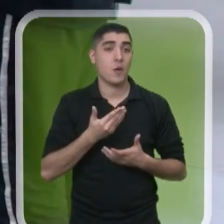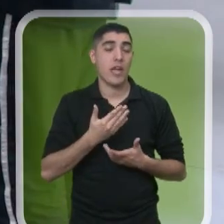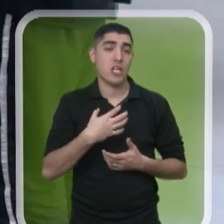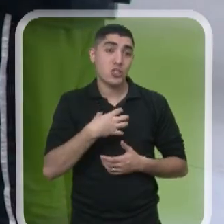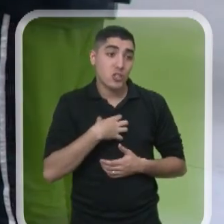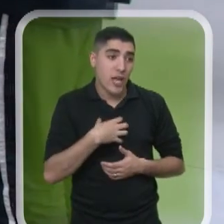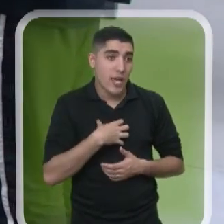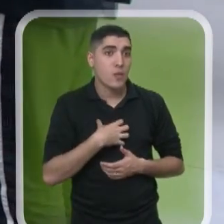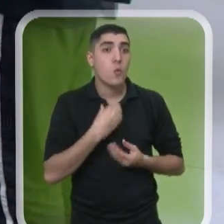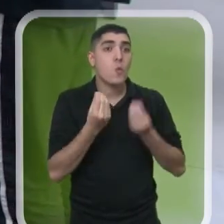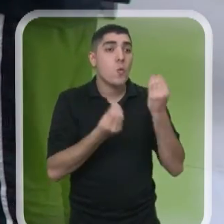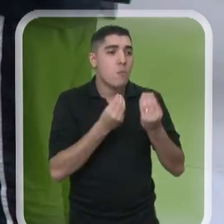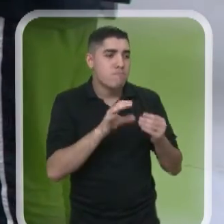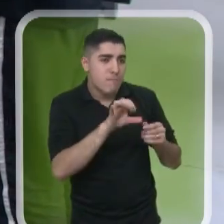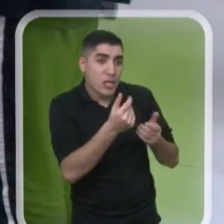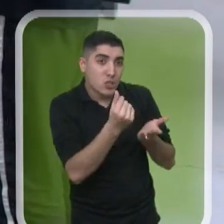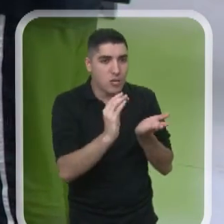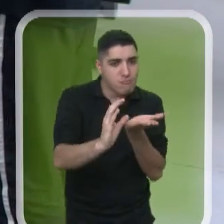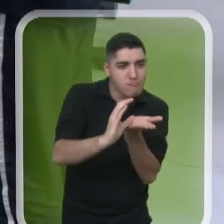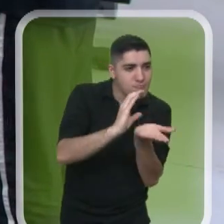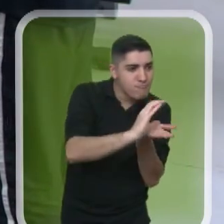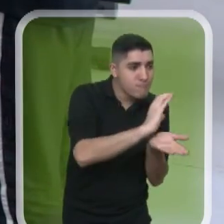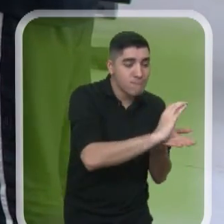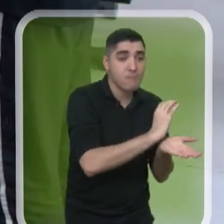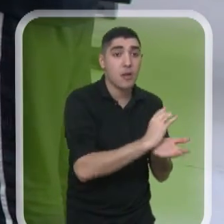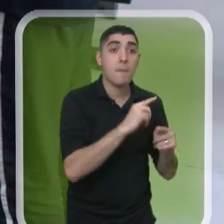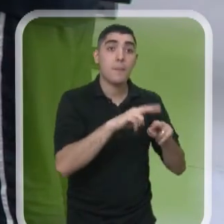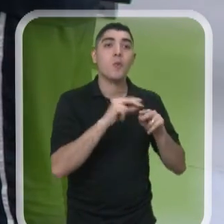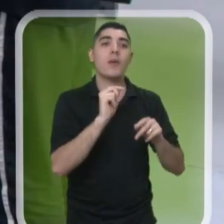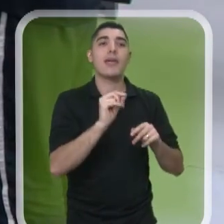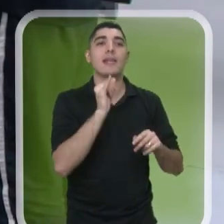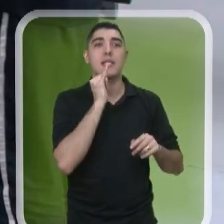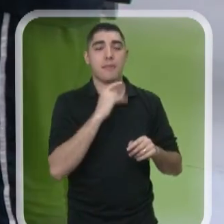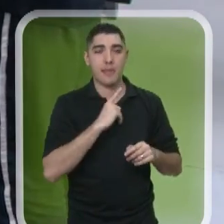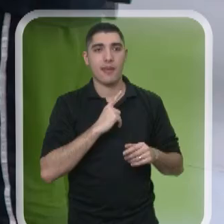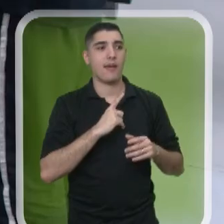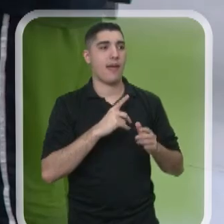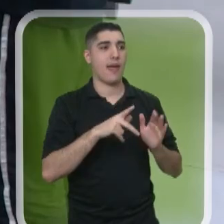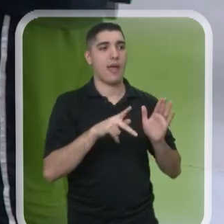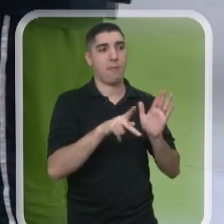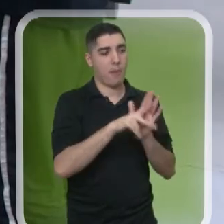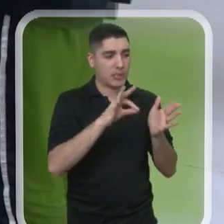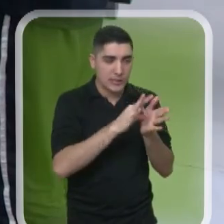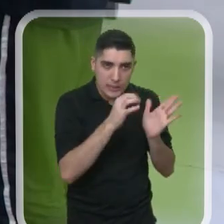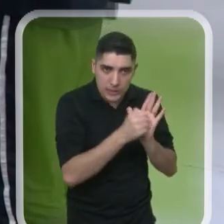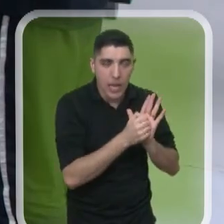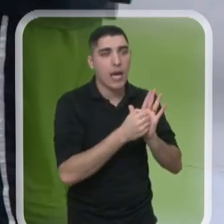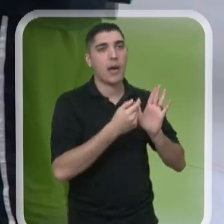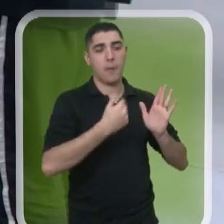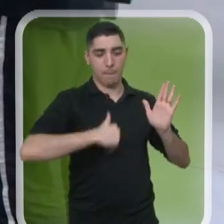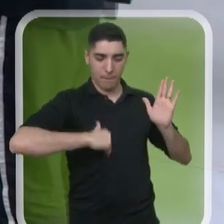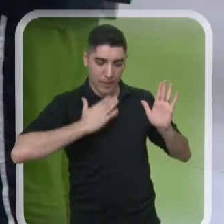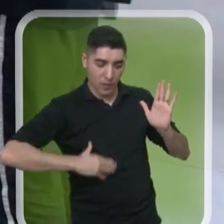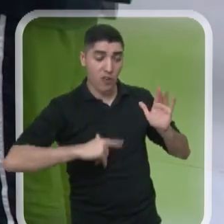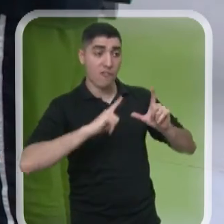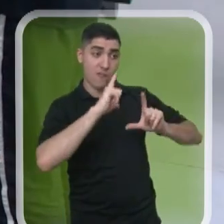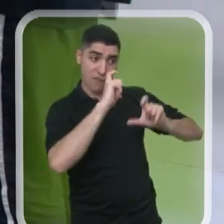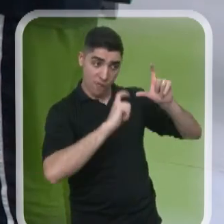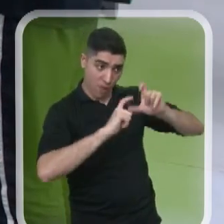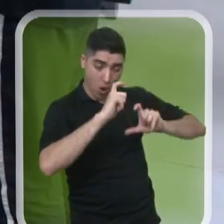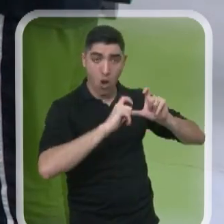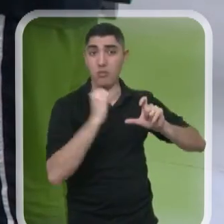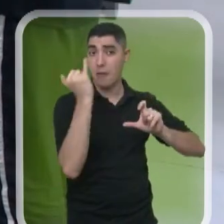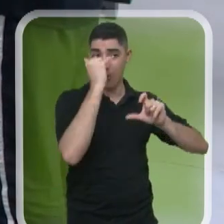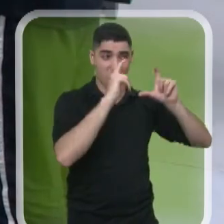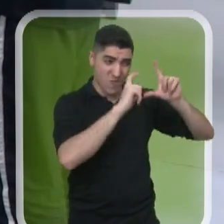de arrecadar, porque é um custo muito alto de inscrição, de pintura, de foto. Precisa fazer foto porque isso vai